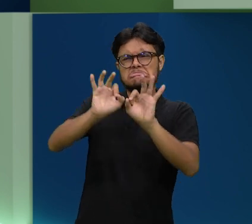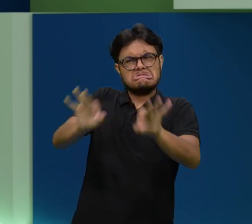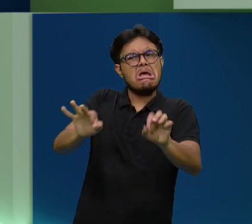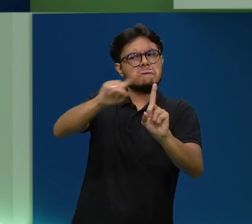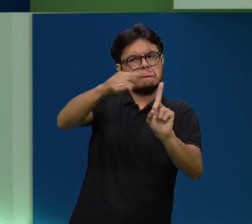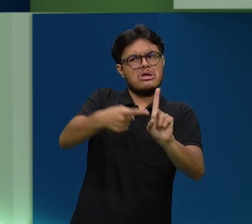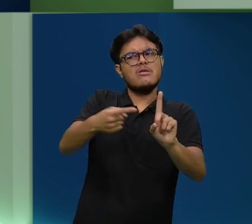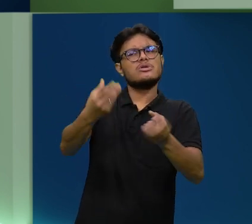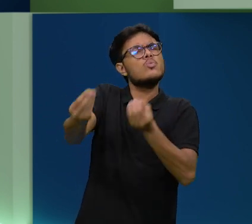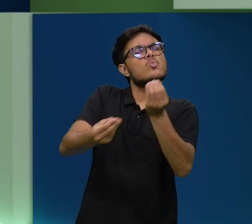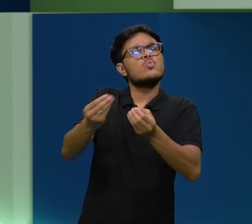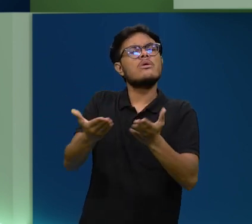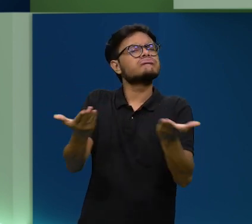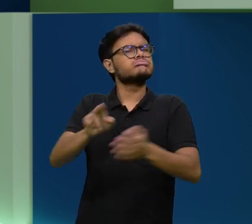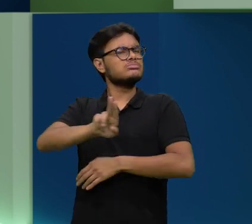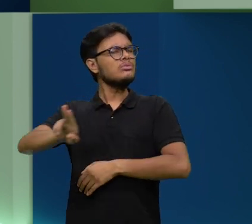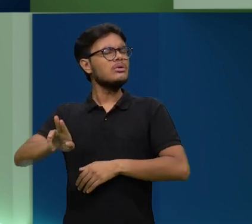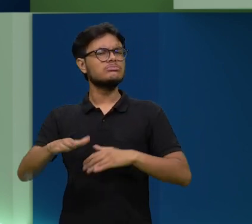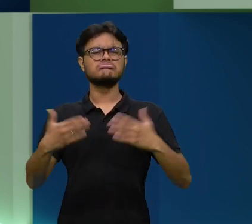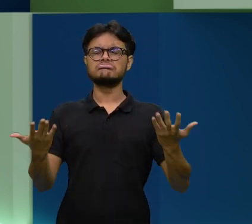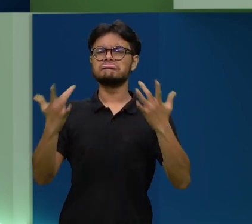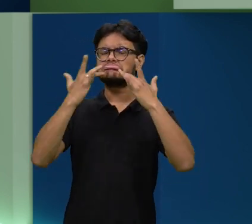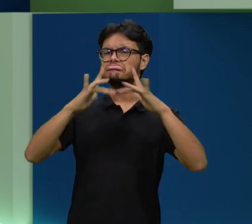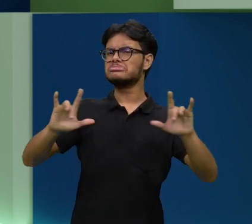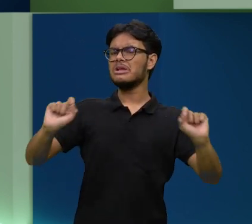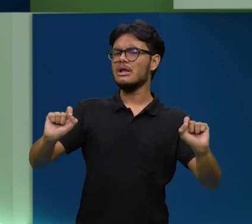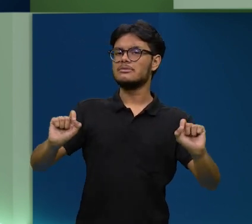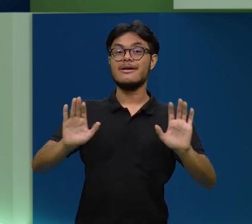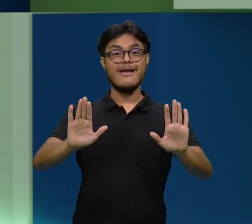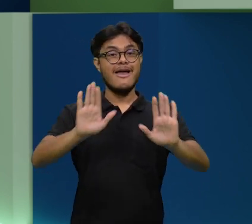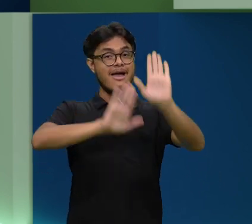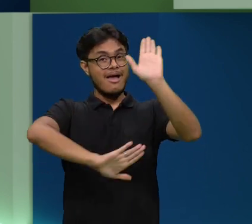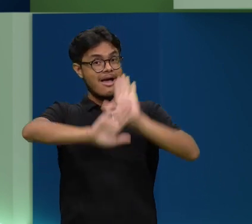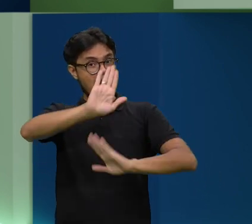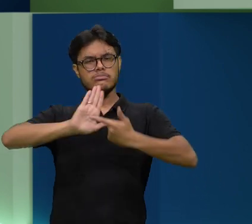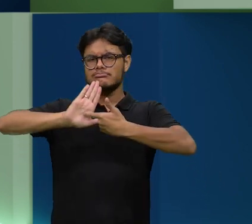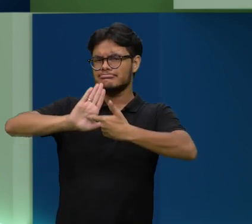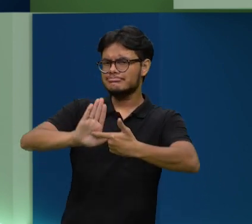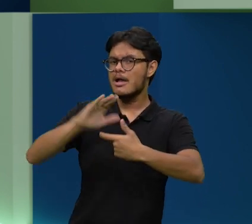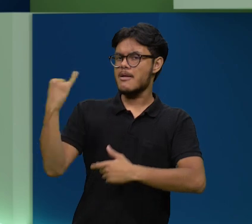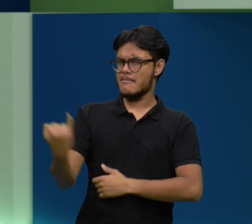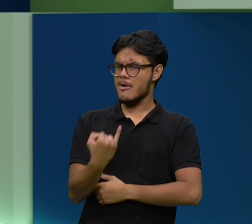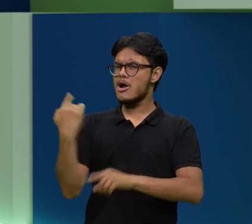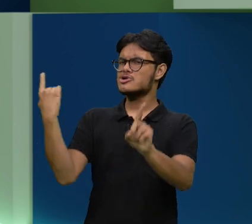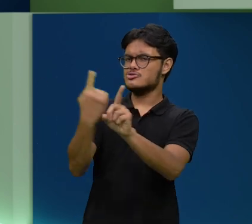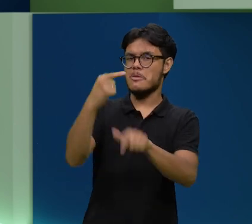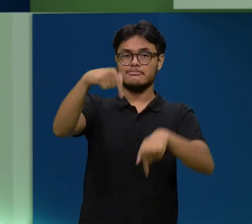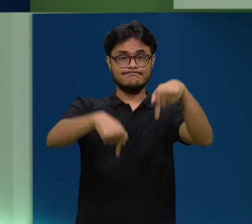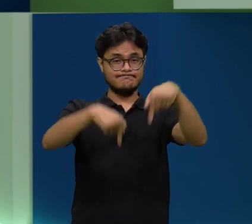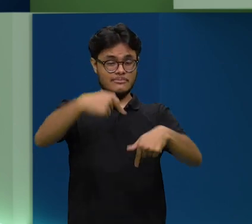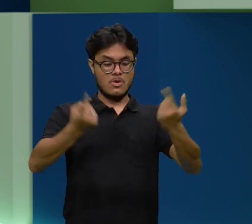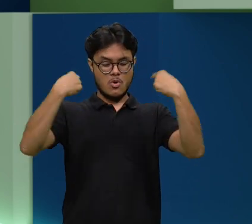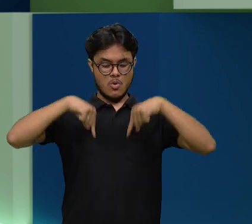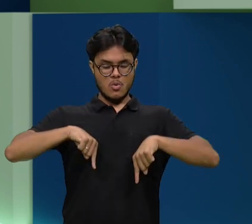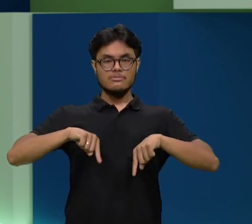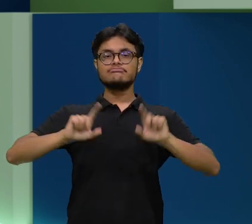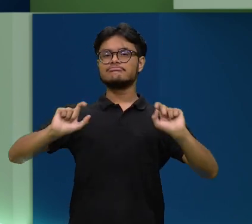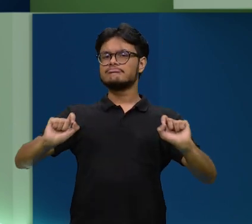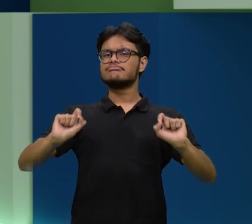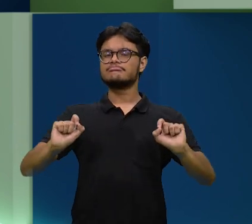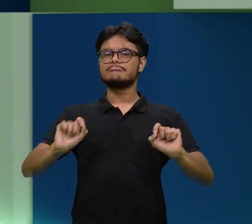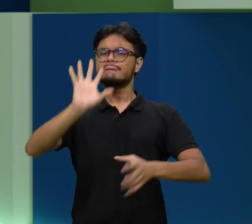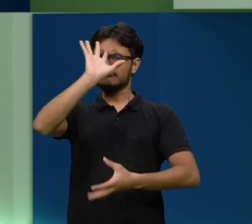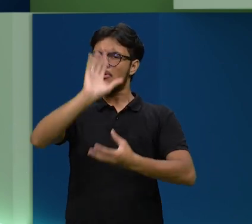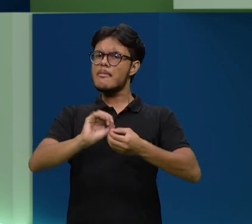nós vermos esse determinado hormônio, eu vou mostrar uma situação extremamente importante para você, para a gente conseguir fixar numa boa